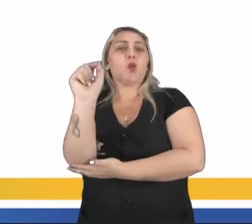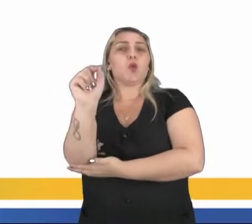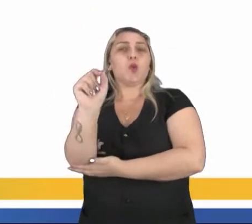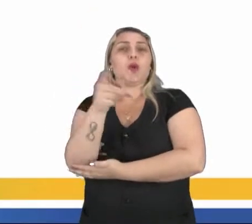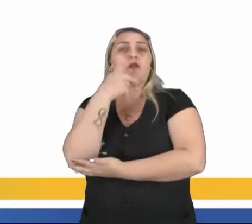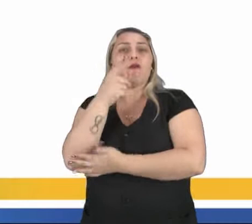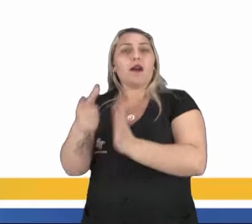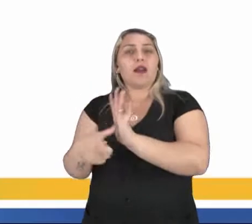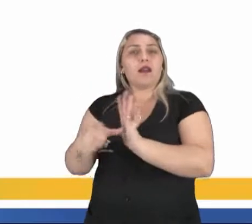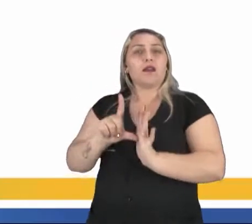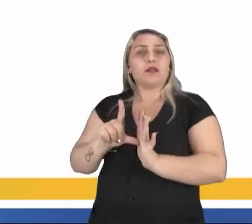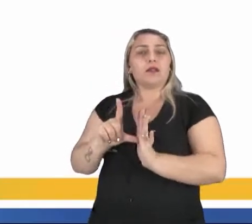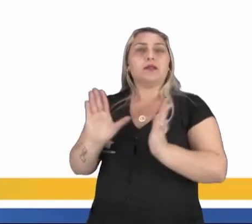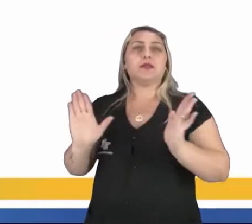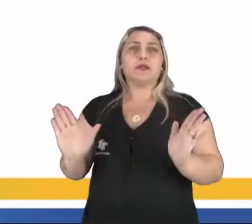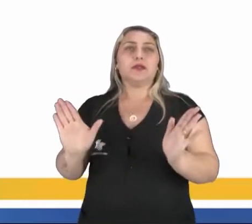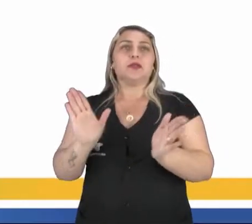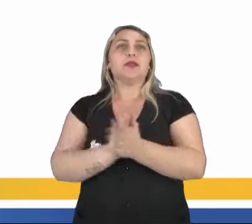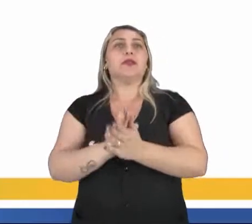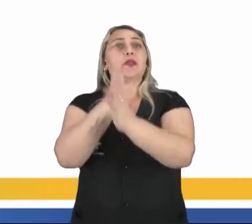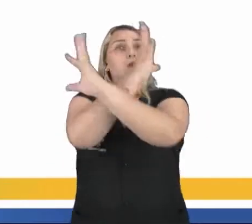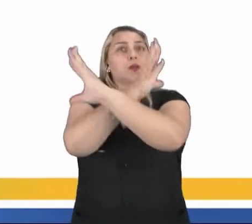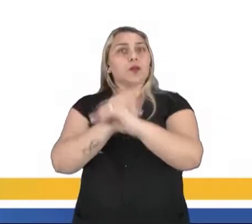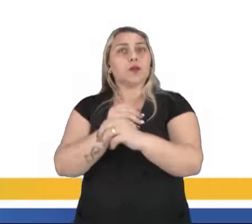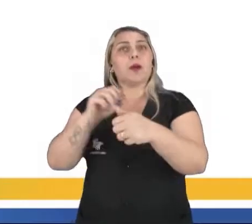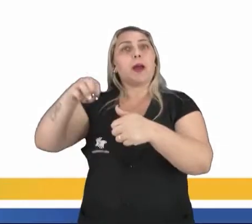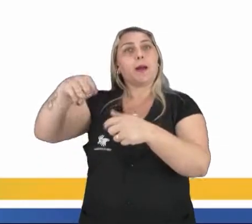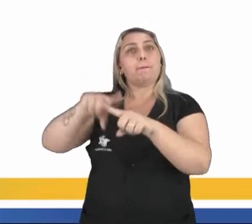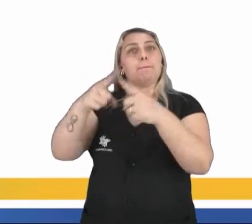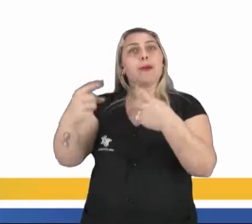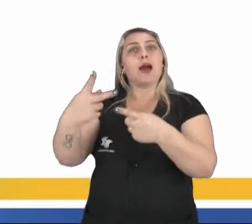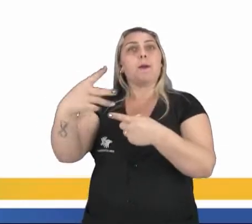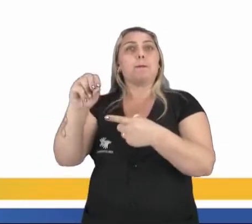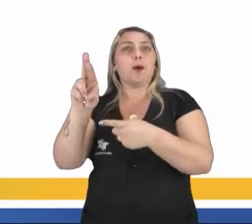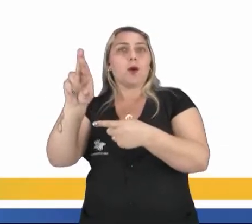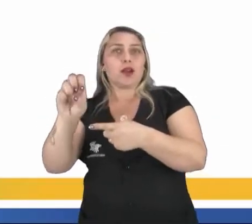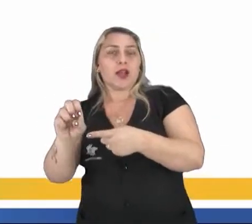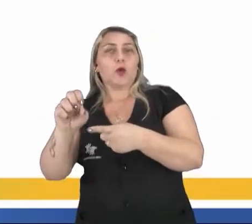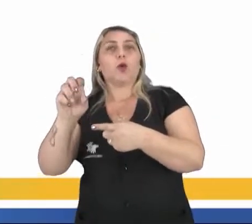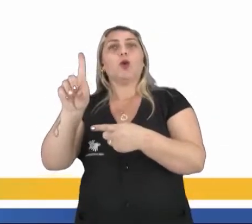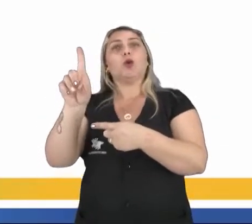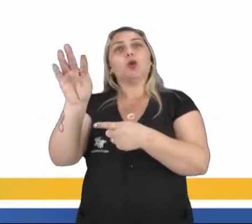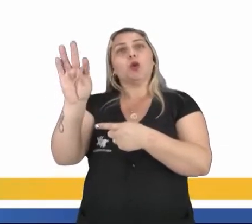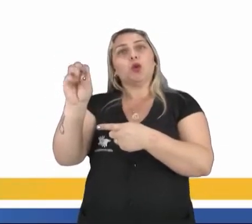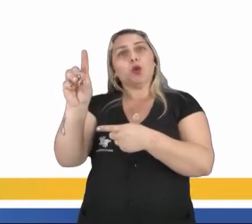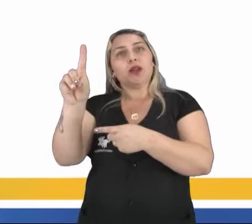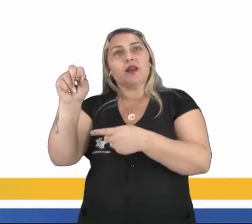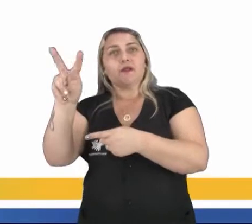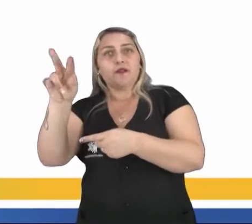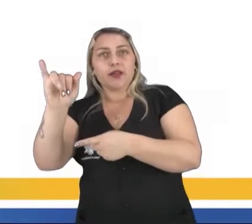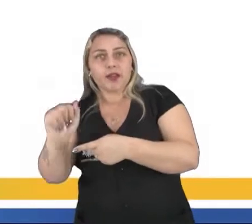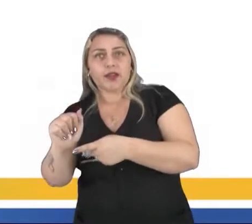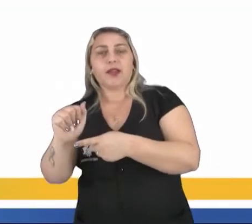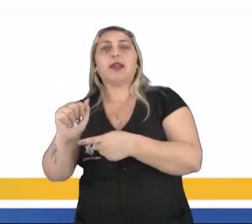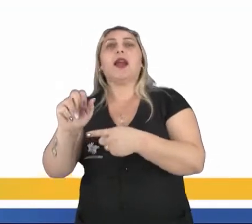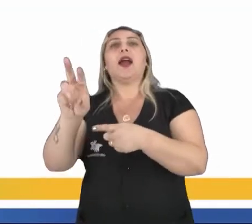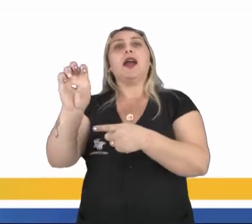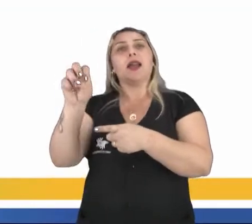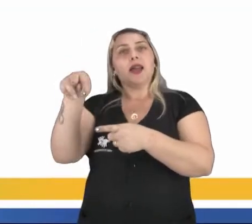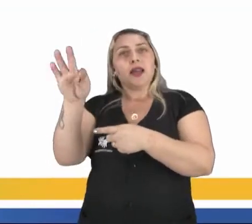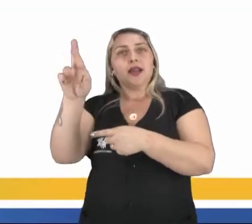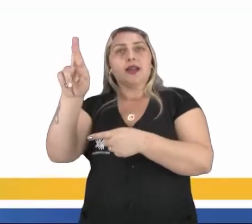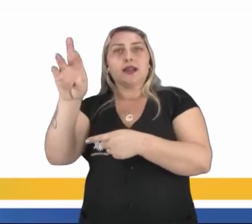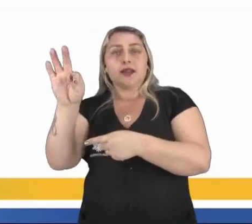disse anteriormente, né? Então, são conjunções adversativas, o mas, o porém, o contudo, entretanto,